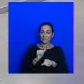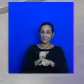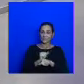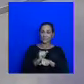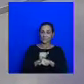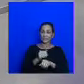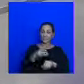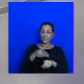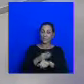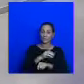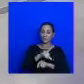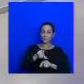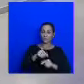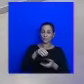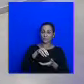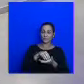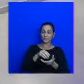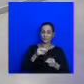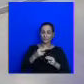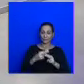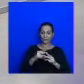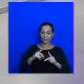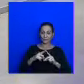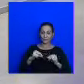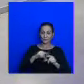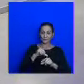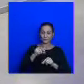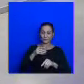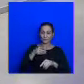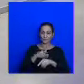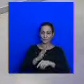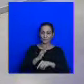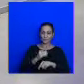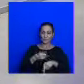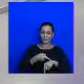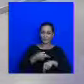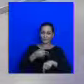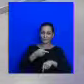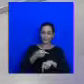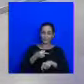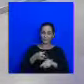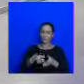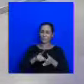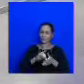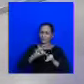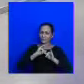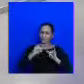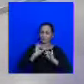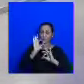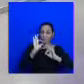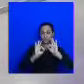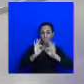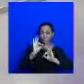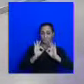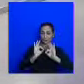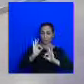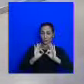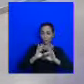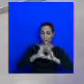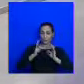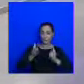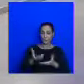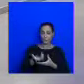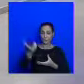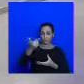Aguardando apenas a validação do sorteio com a matriz da Caixa em Brasília, sorteio validado. E agora, como disse anteriormente, vamos recarregar o